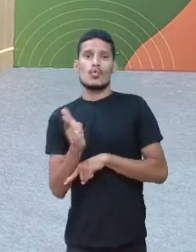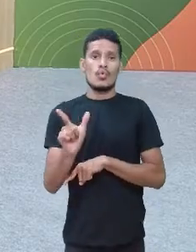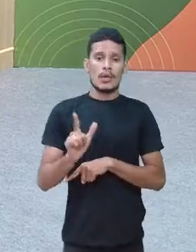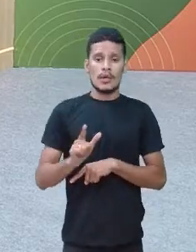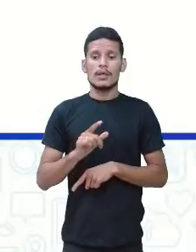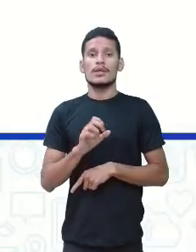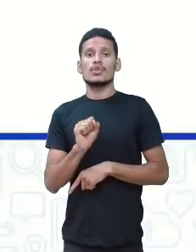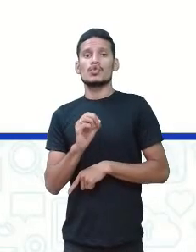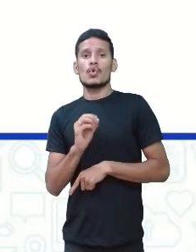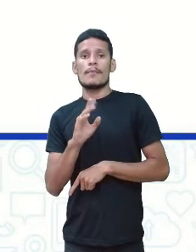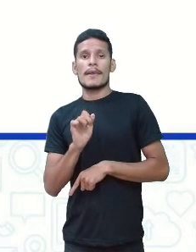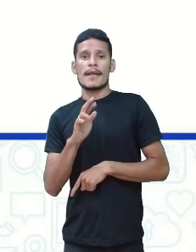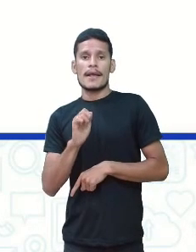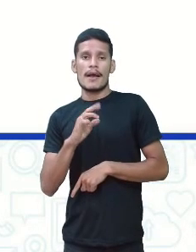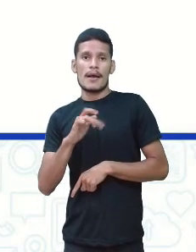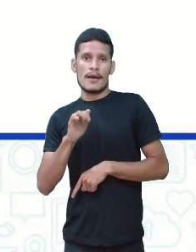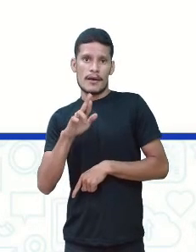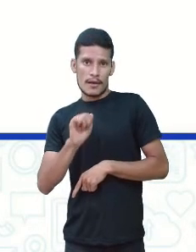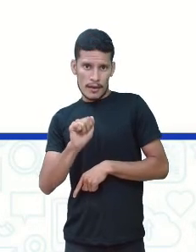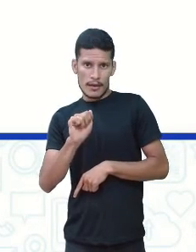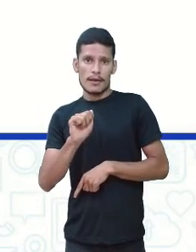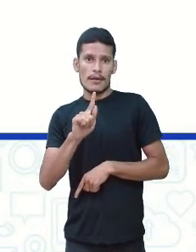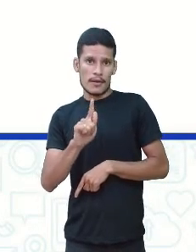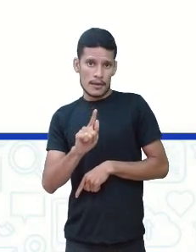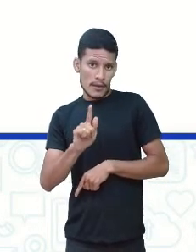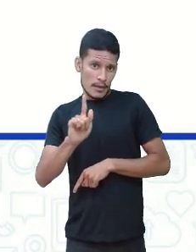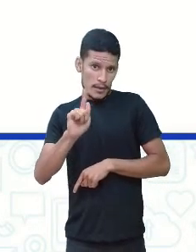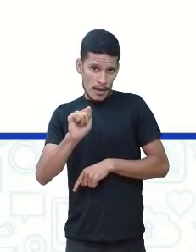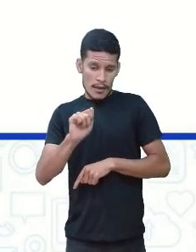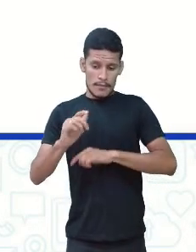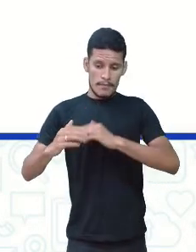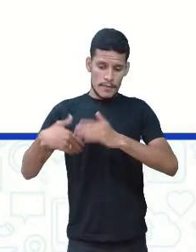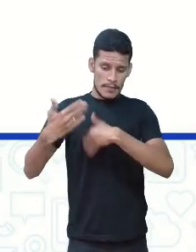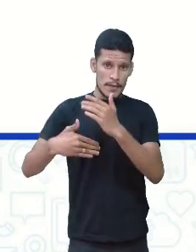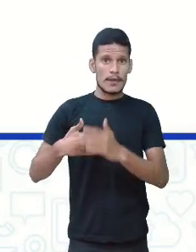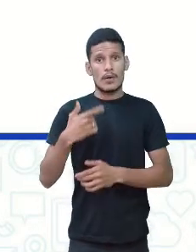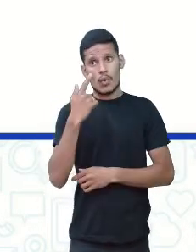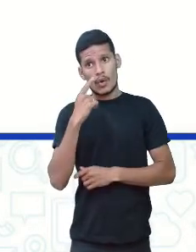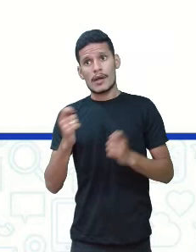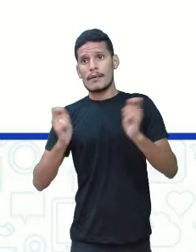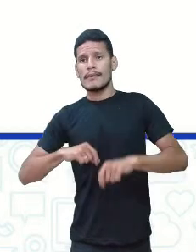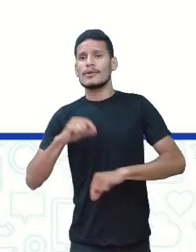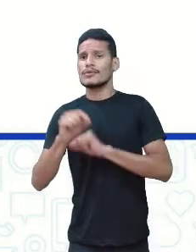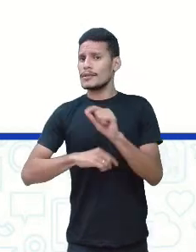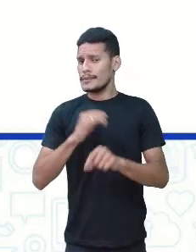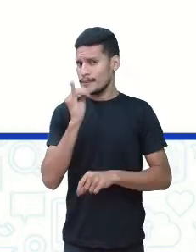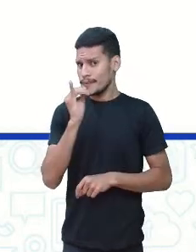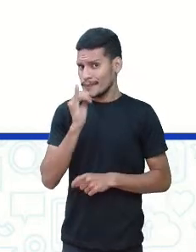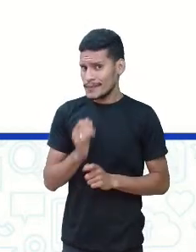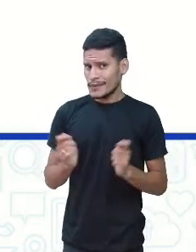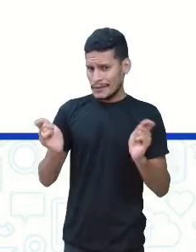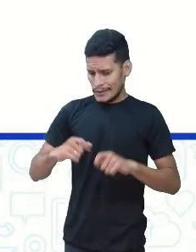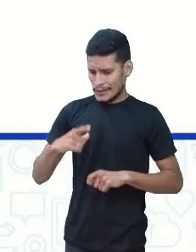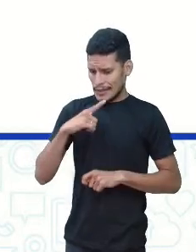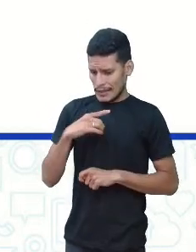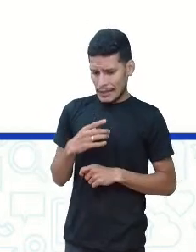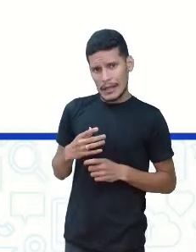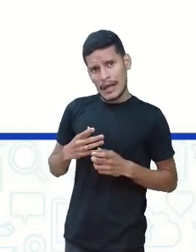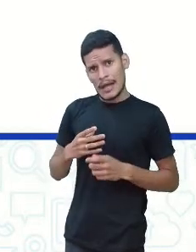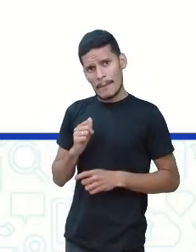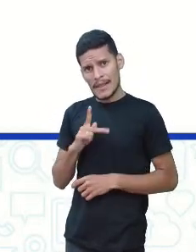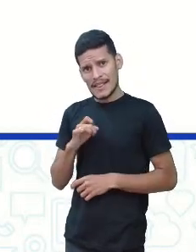da sobrecarga crescente. Para adquirir uma boa aptidão física, o organismo ele precisa ser submetido